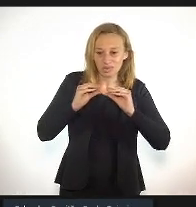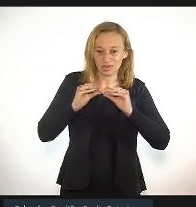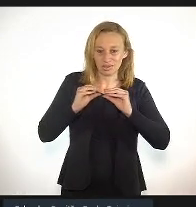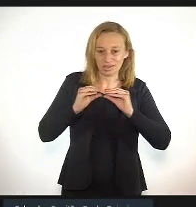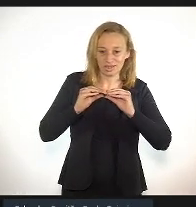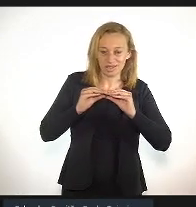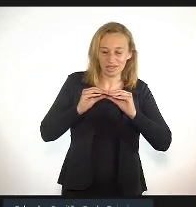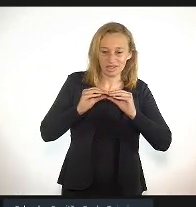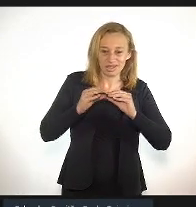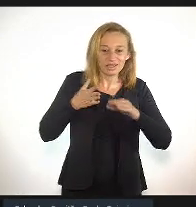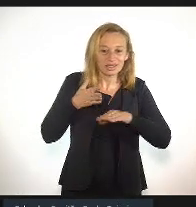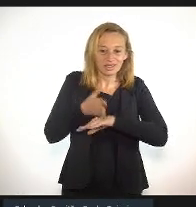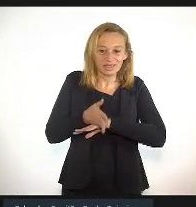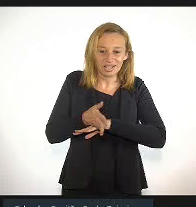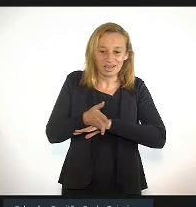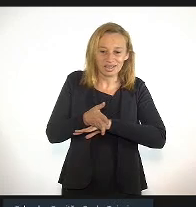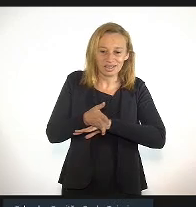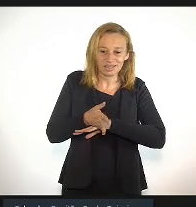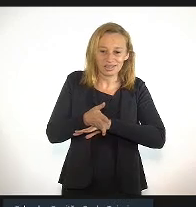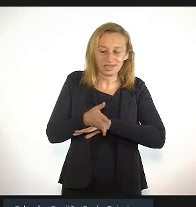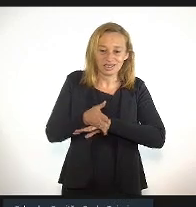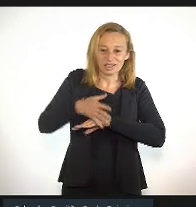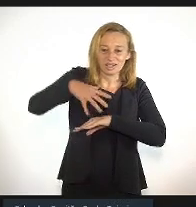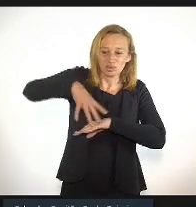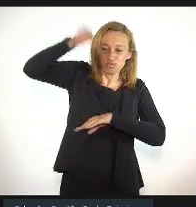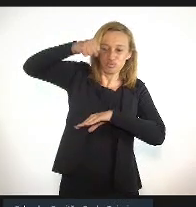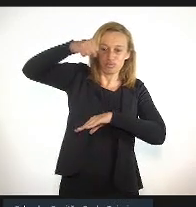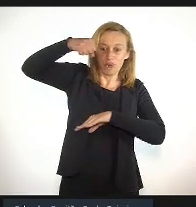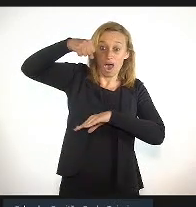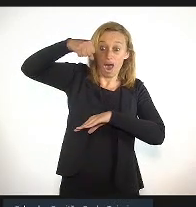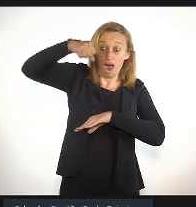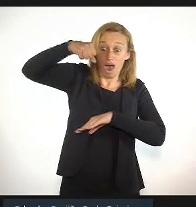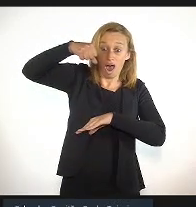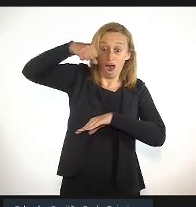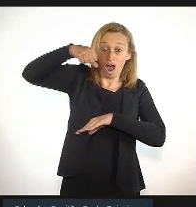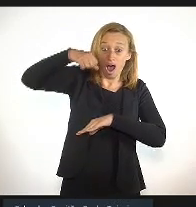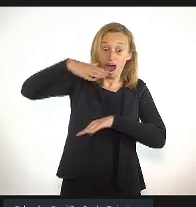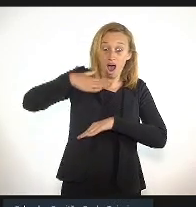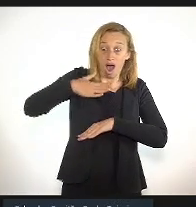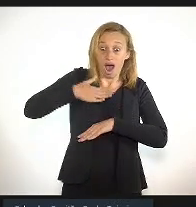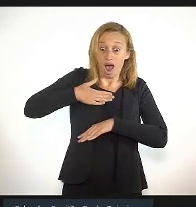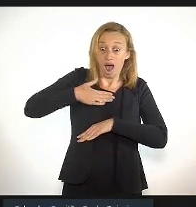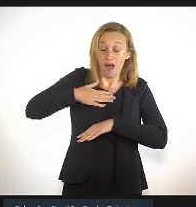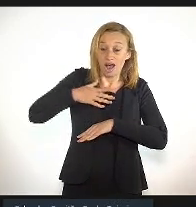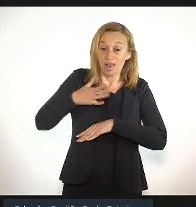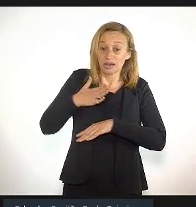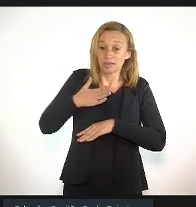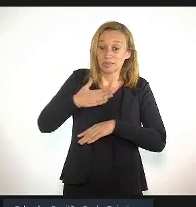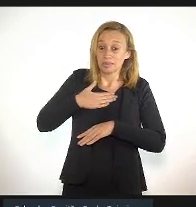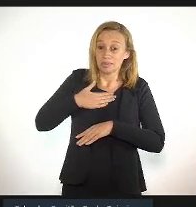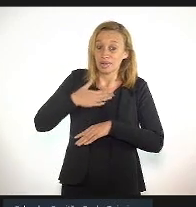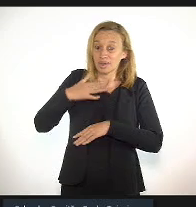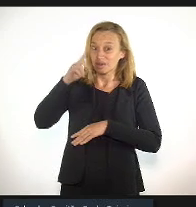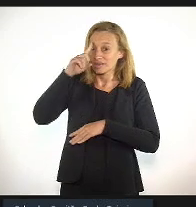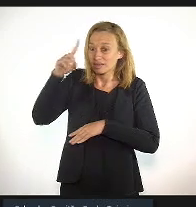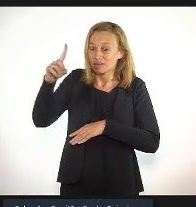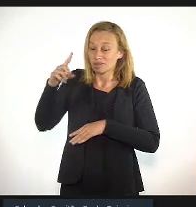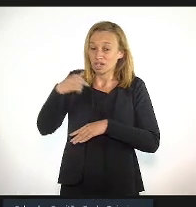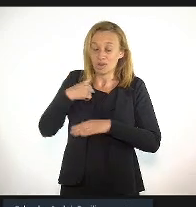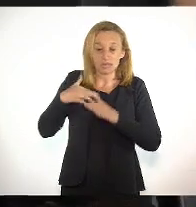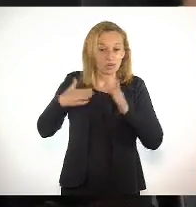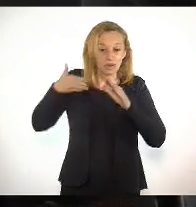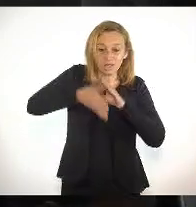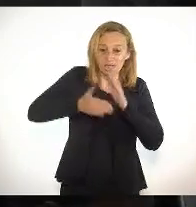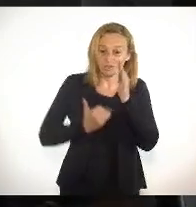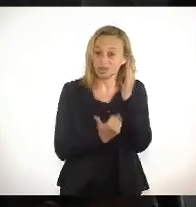ia adentrar no elevador, a energia caiu. Graças a Deus que eu não botei meu pé dentro do elevador. Então, nessa hora estaríamos aí. Ontem